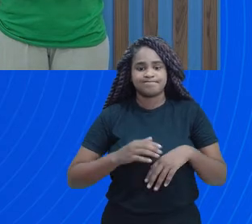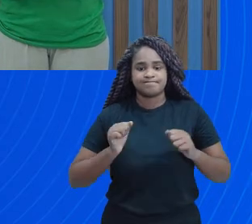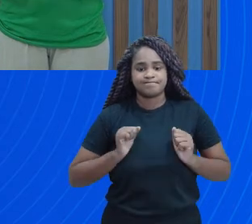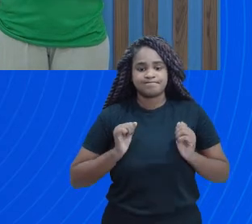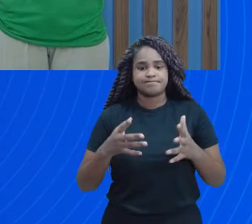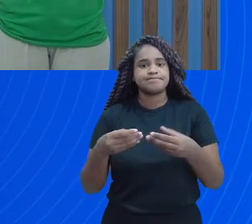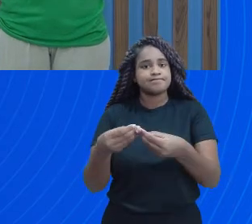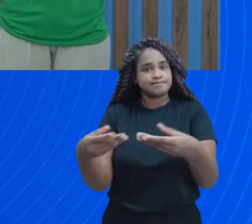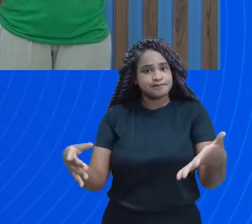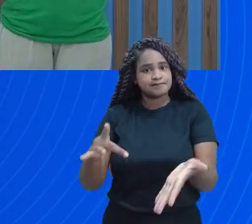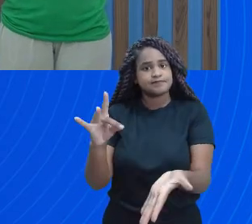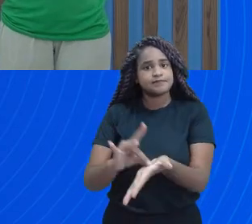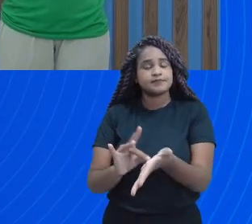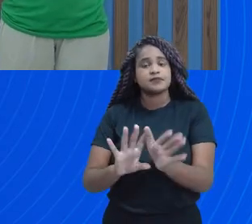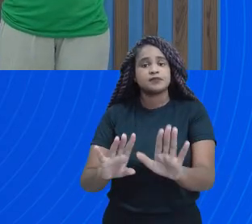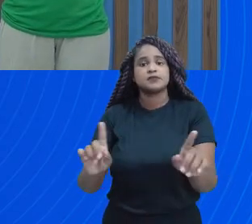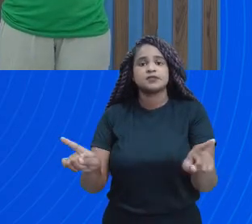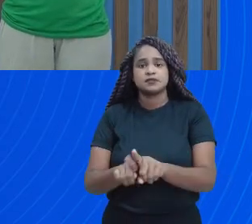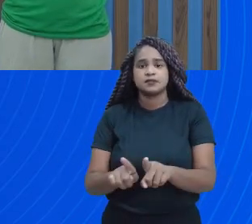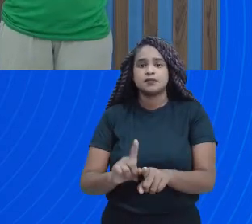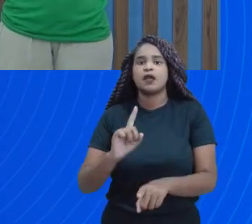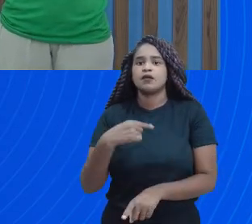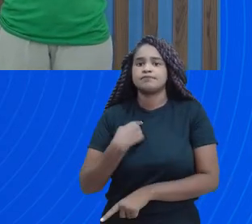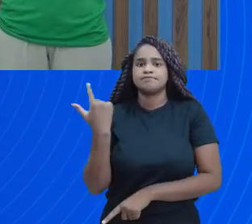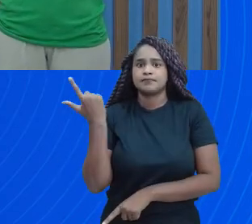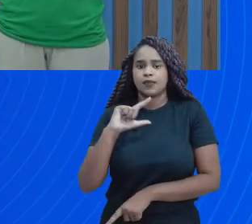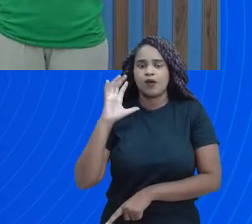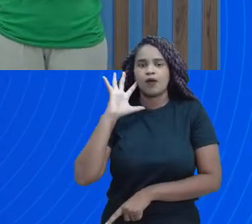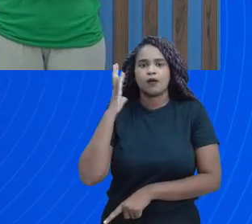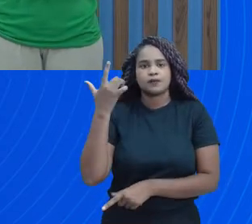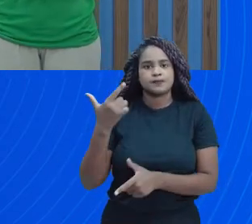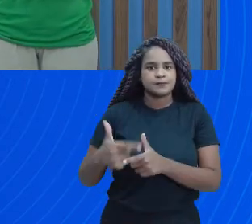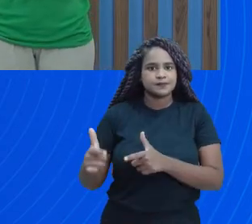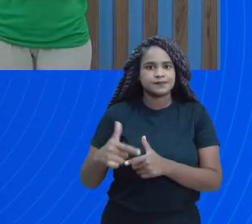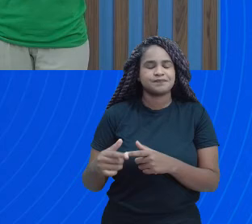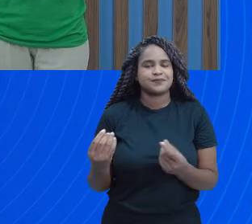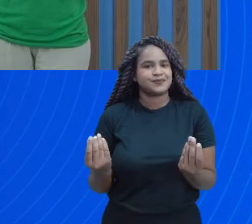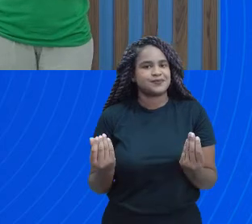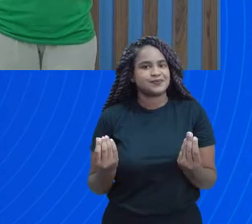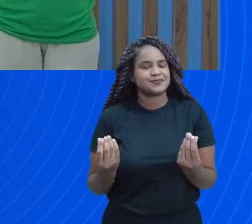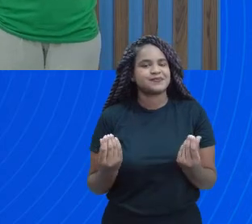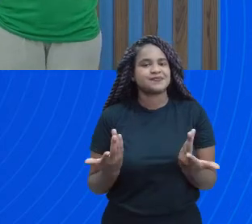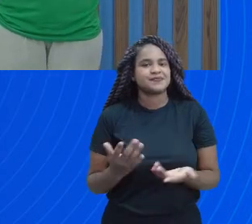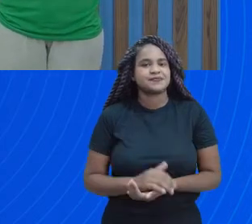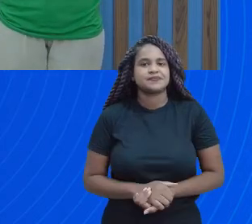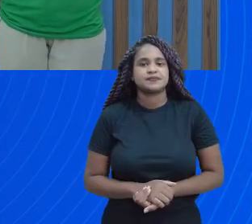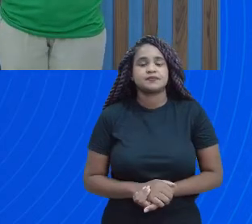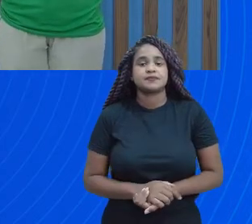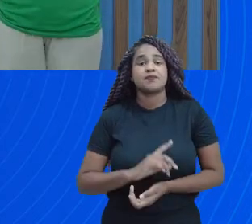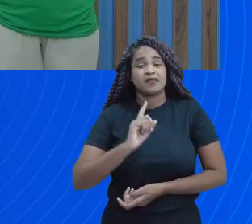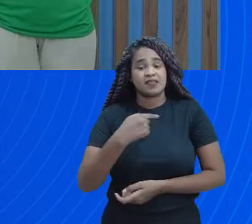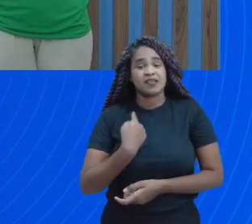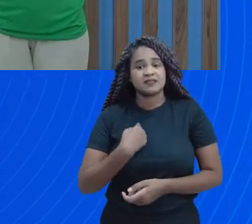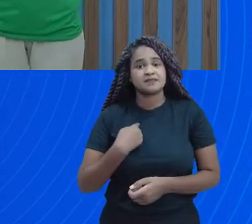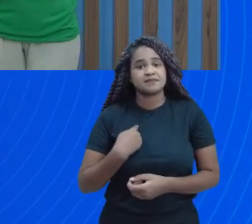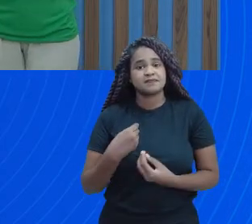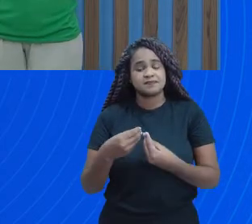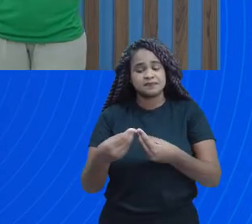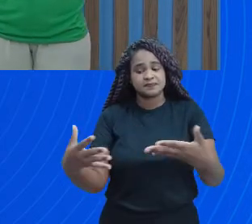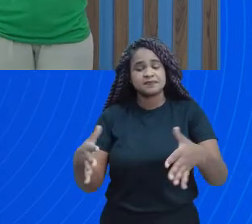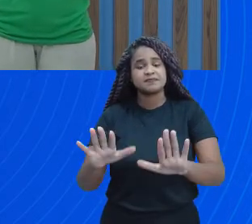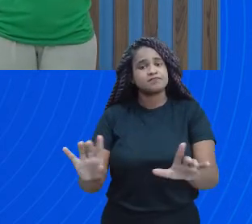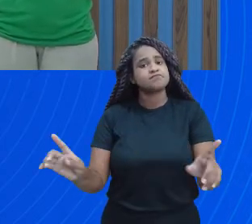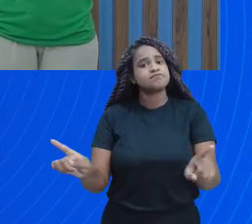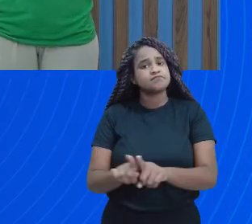danos todos, mas também é a própria solução. Veja que paradoxo, né? do mesmo jeito que a gente causa, a